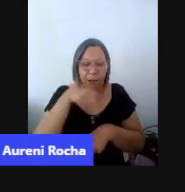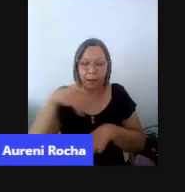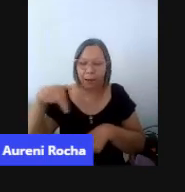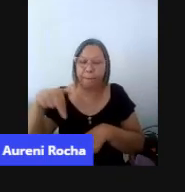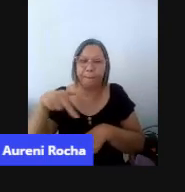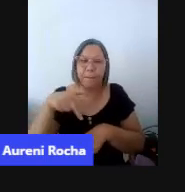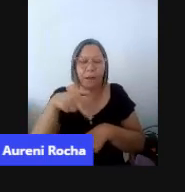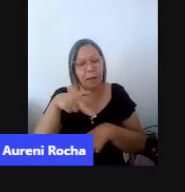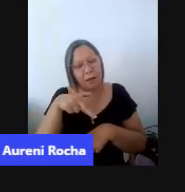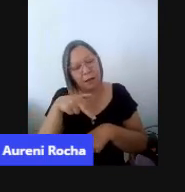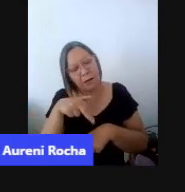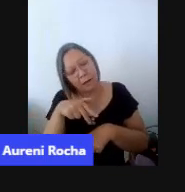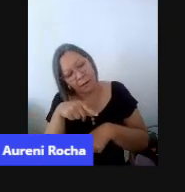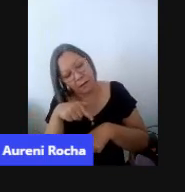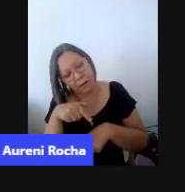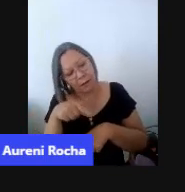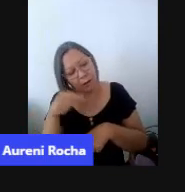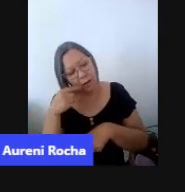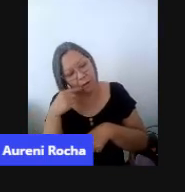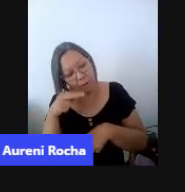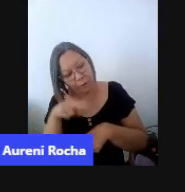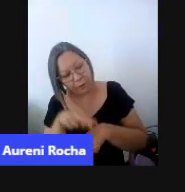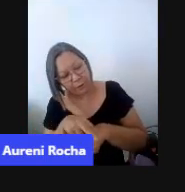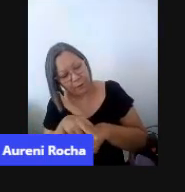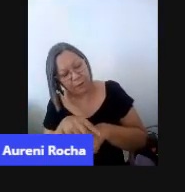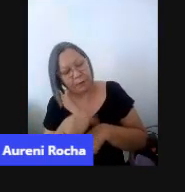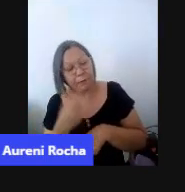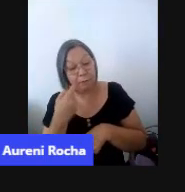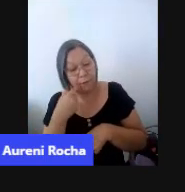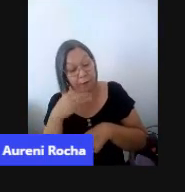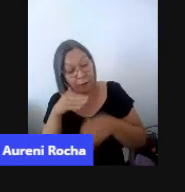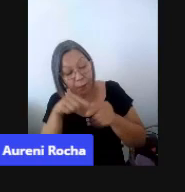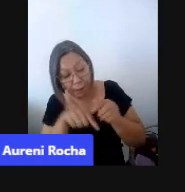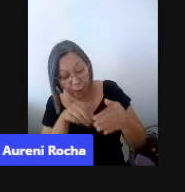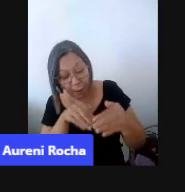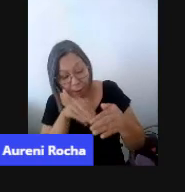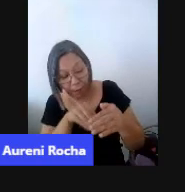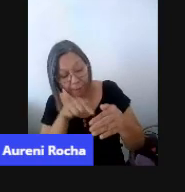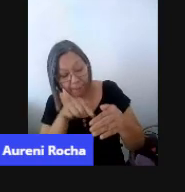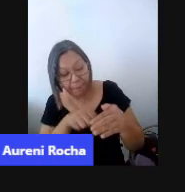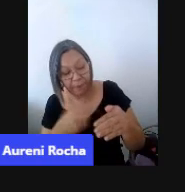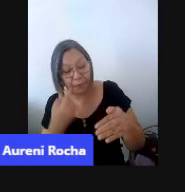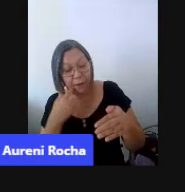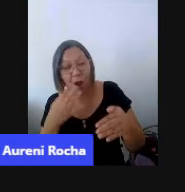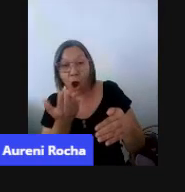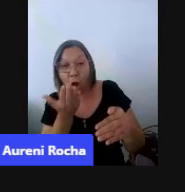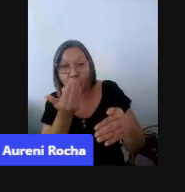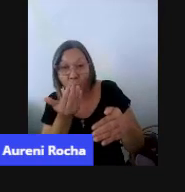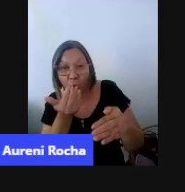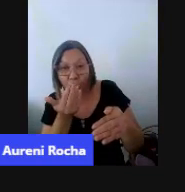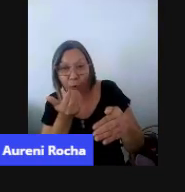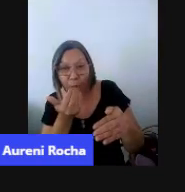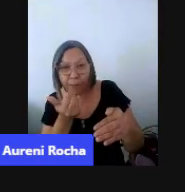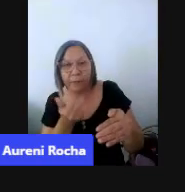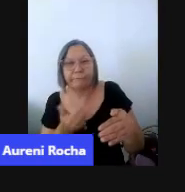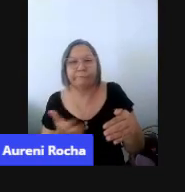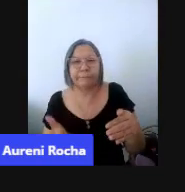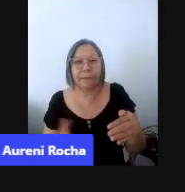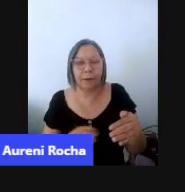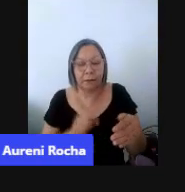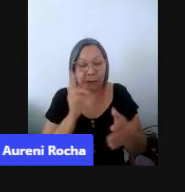olhando dentro para ver se tem alguma coisa para ela comer, um pequeno réptil, uma coisa assim. Você vê sempre esse movimento,